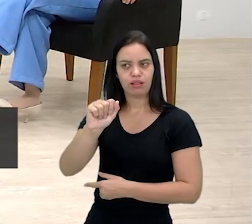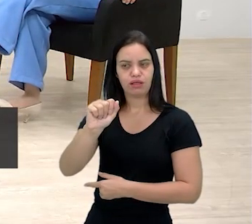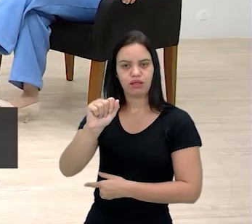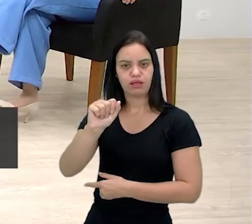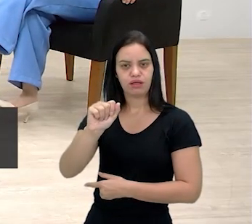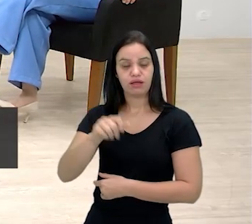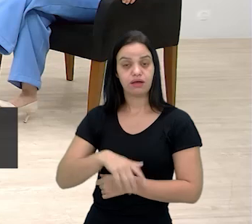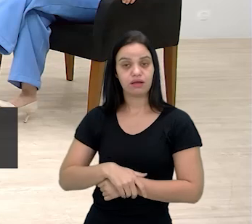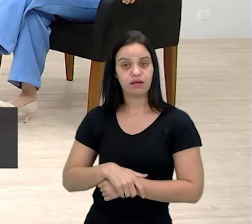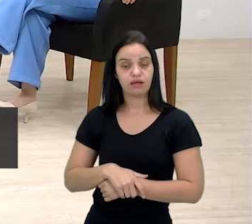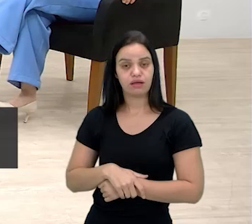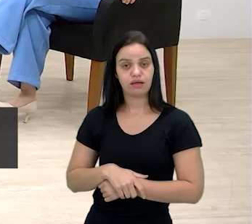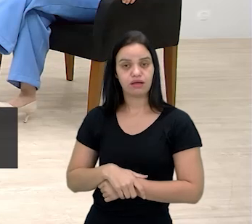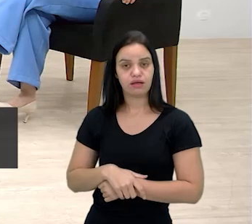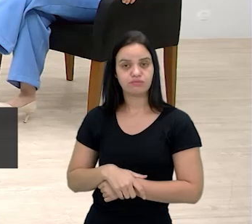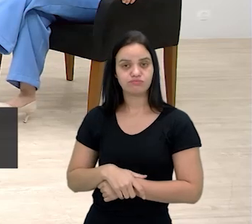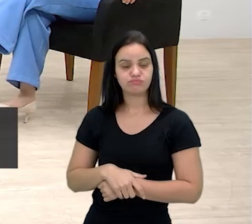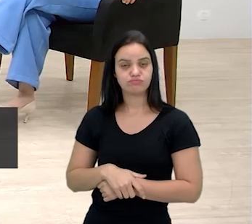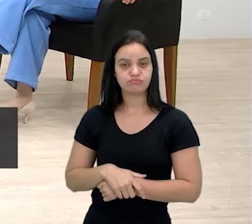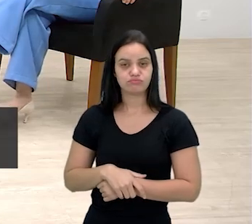aí?